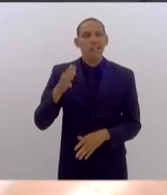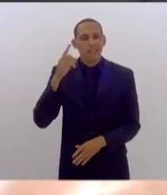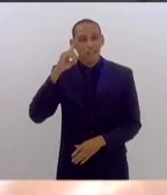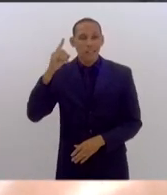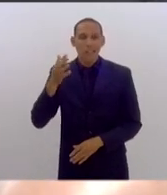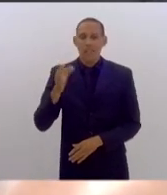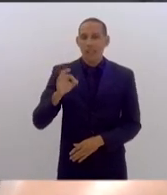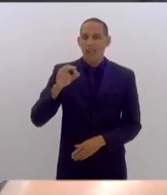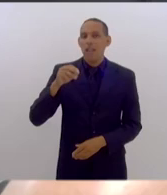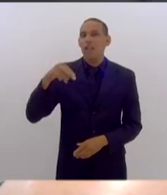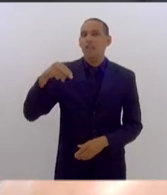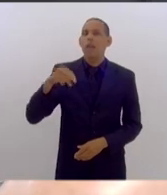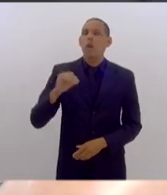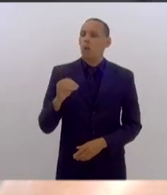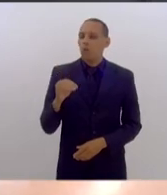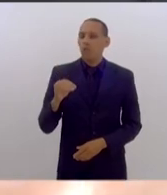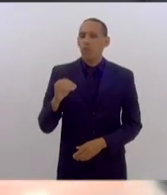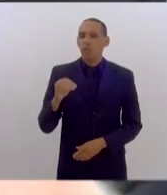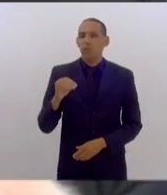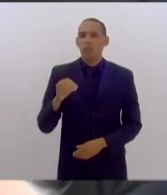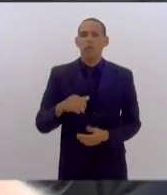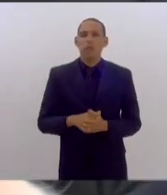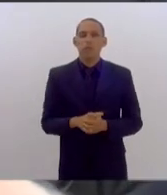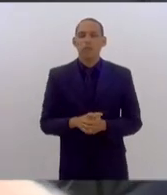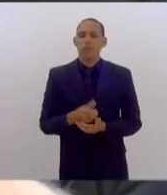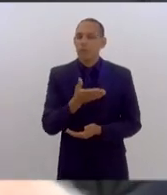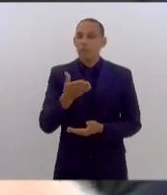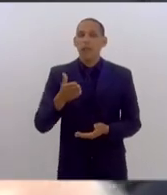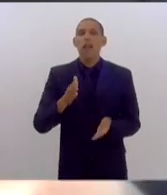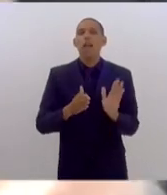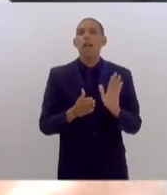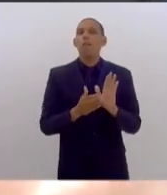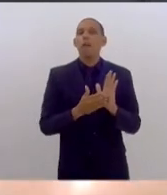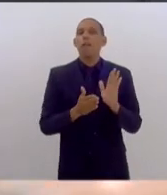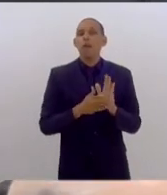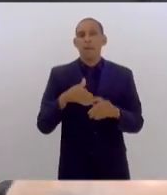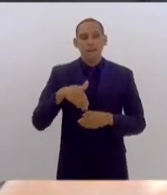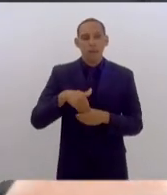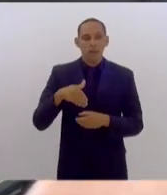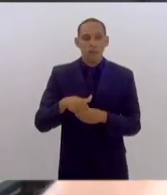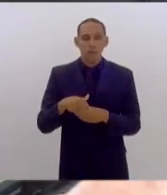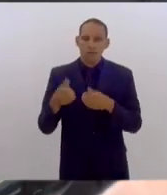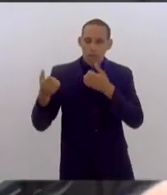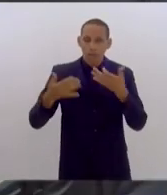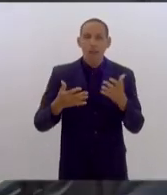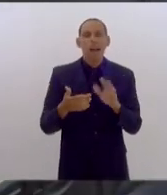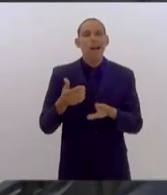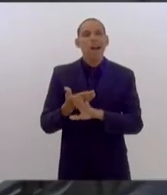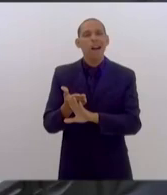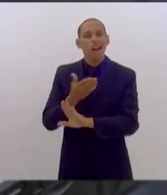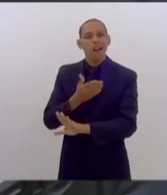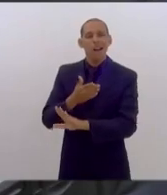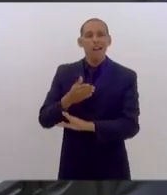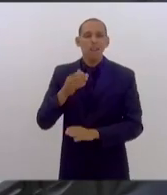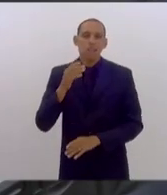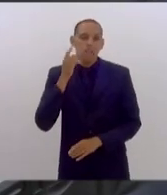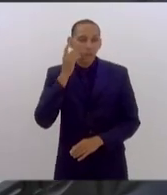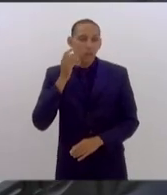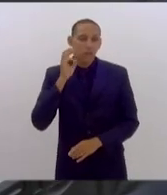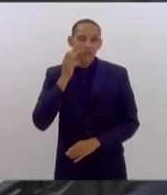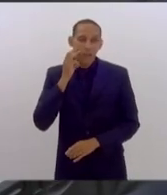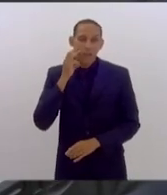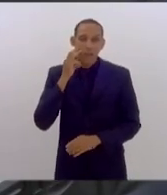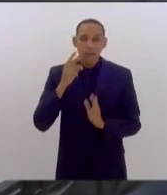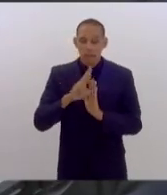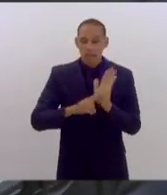gostaria de ouvir os senhores deputados e colocar a proposta em votação mas antes vou passar a palavra Deputado waldeck que vai fazer